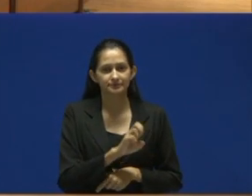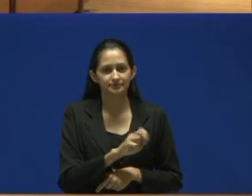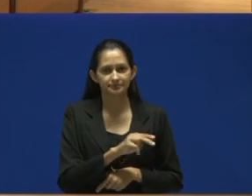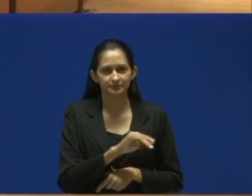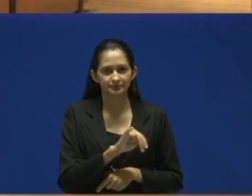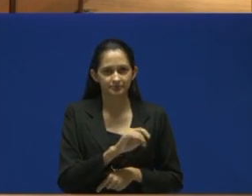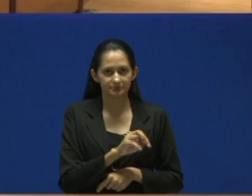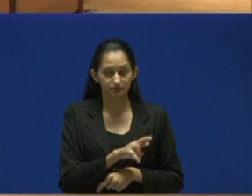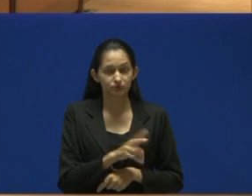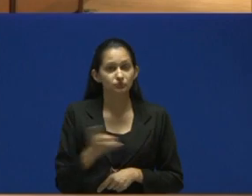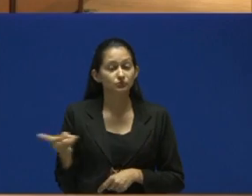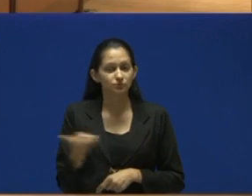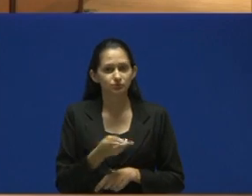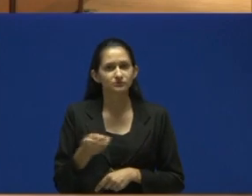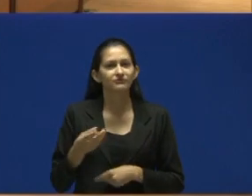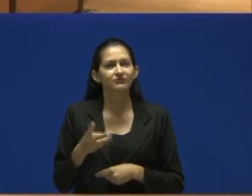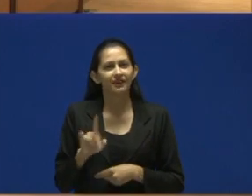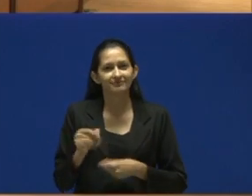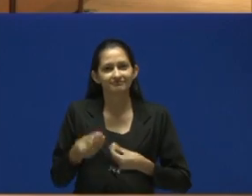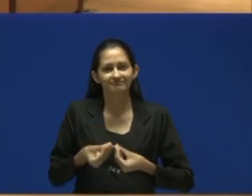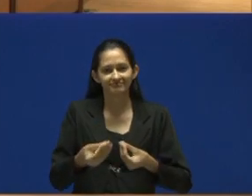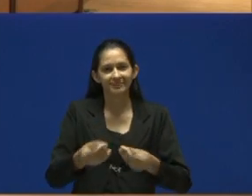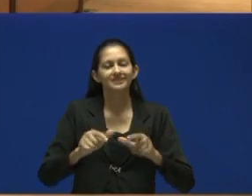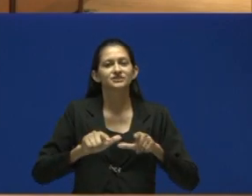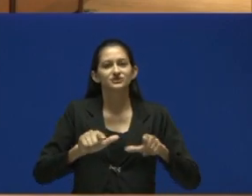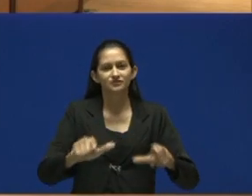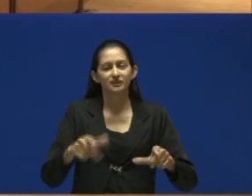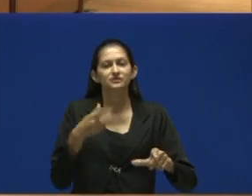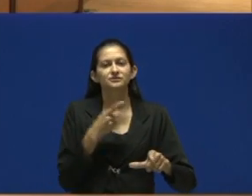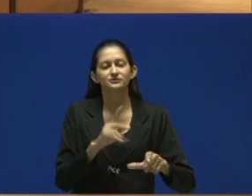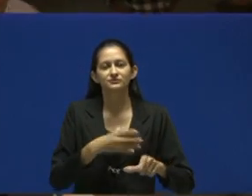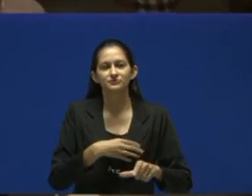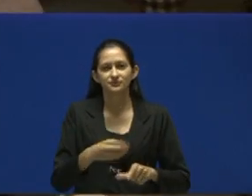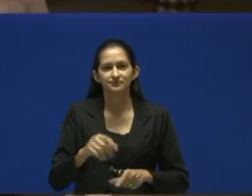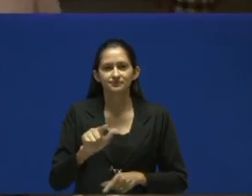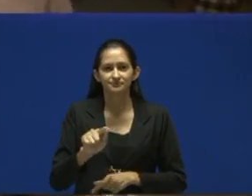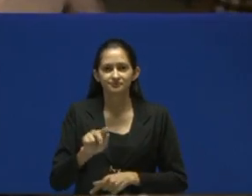filho o formando e guilherme de paula lisboa